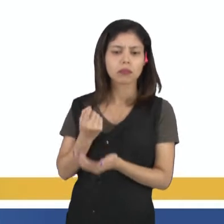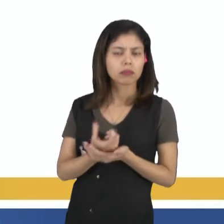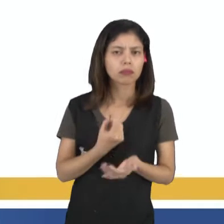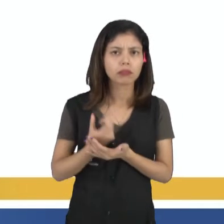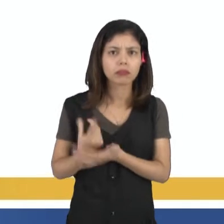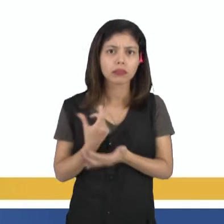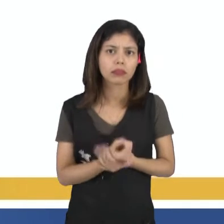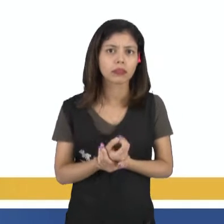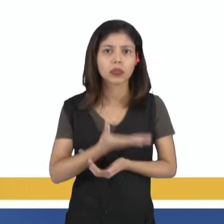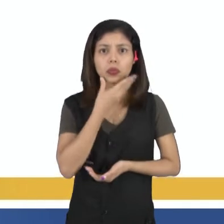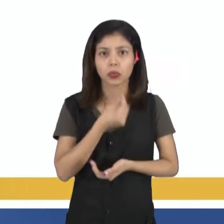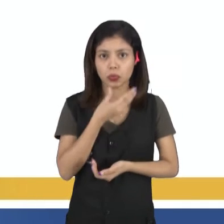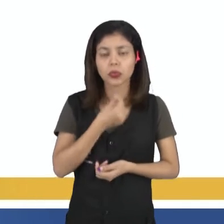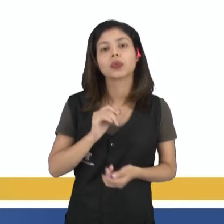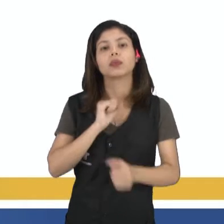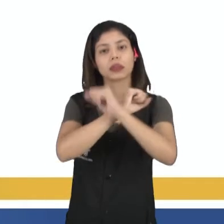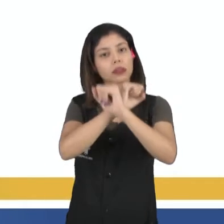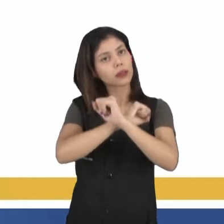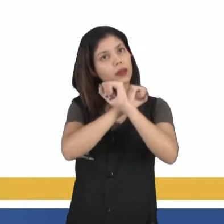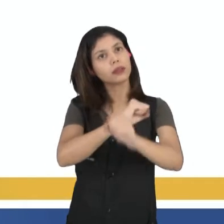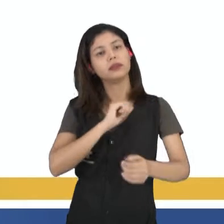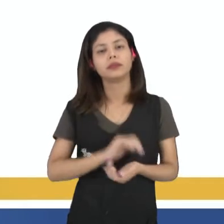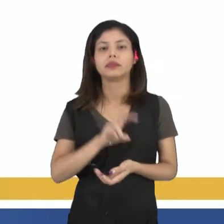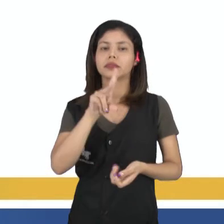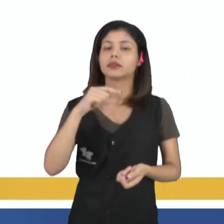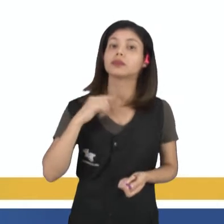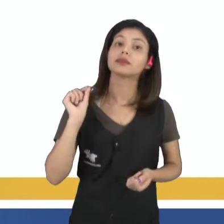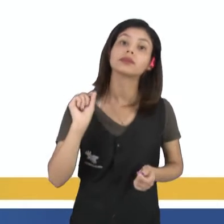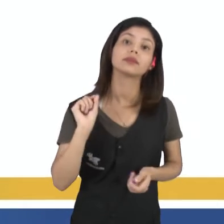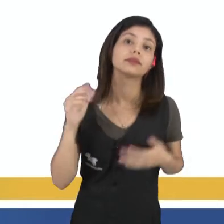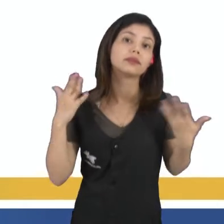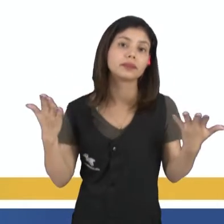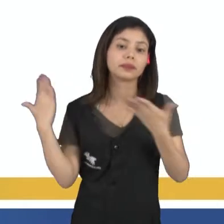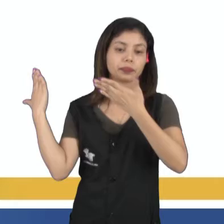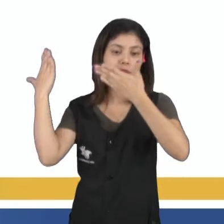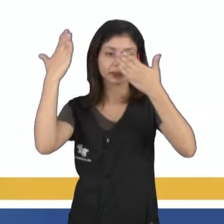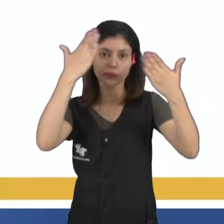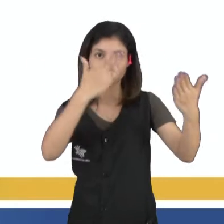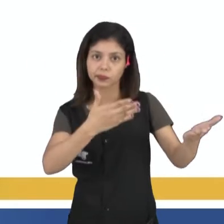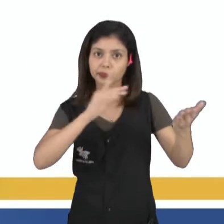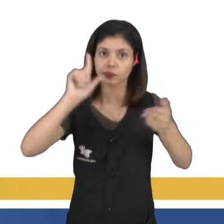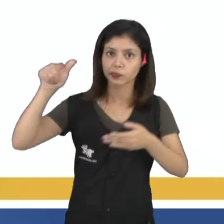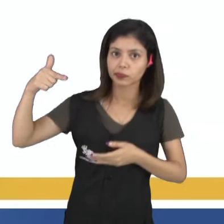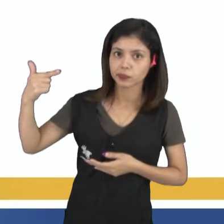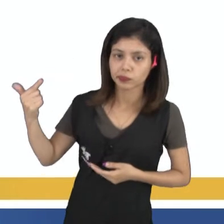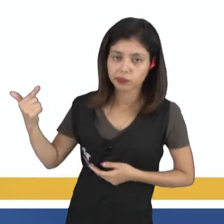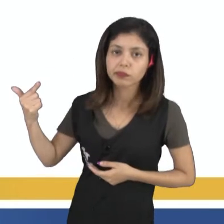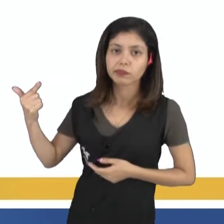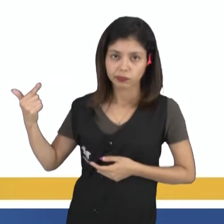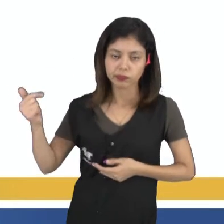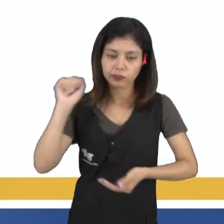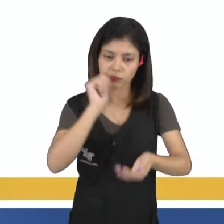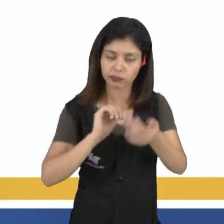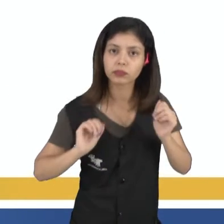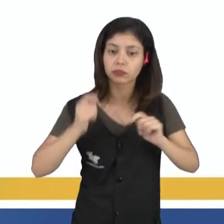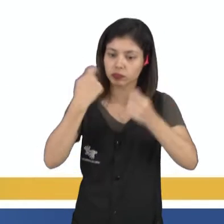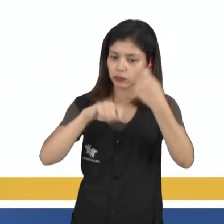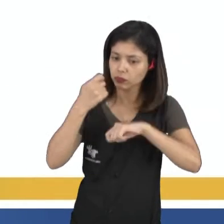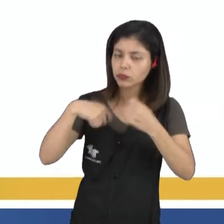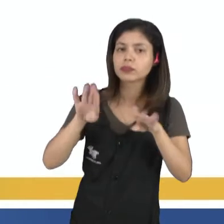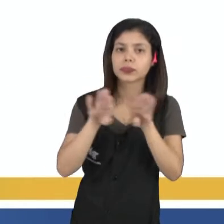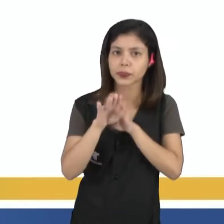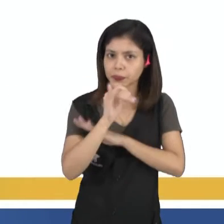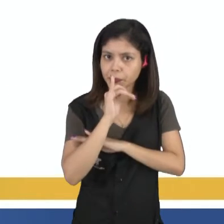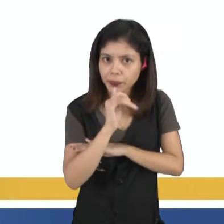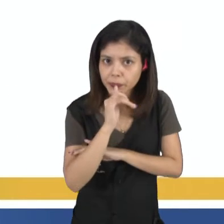era investido na compra desses homens escravizados e ele vai ser direcionado para outras questões né outras atividades